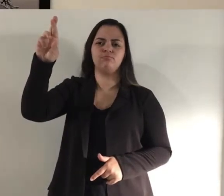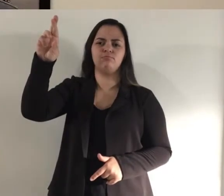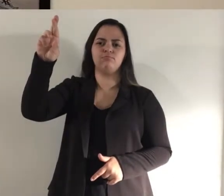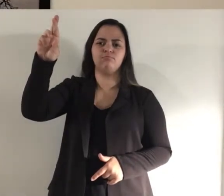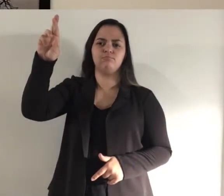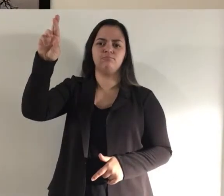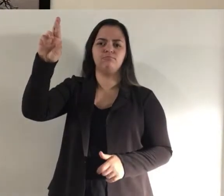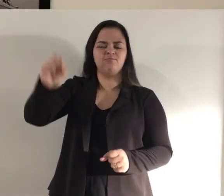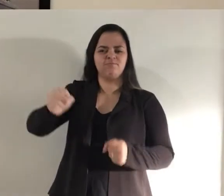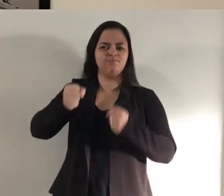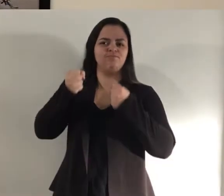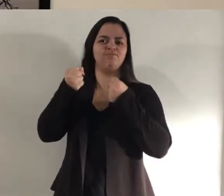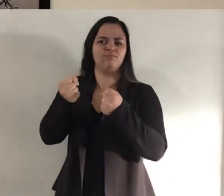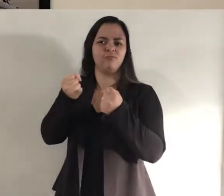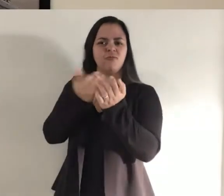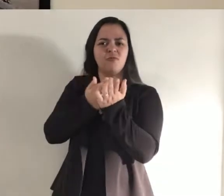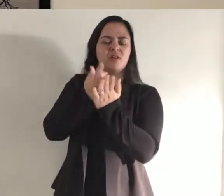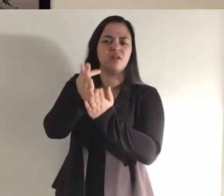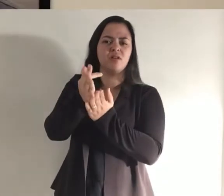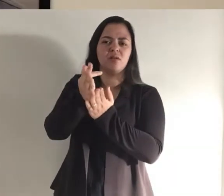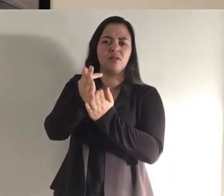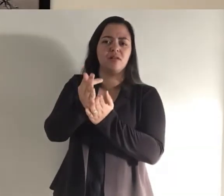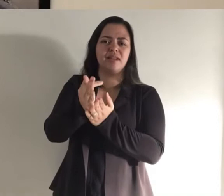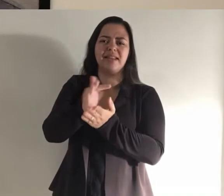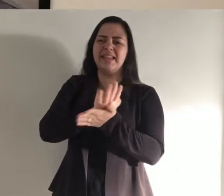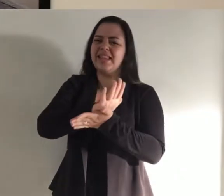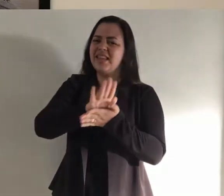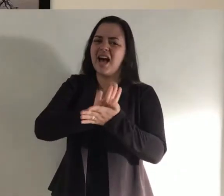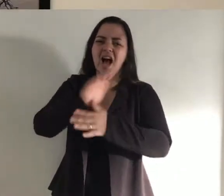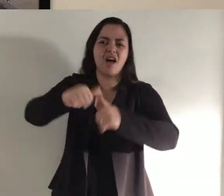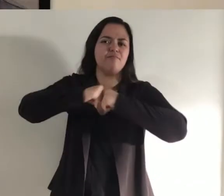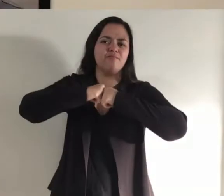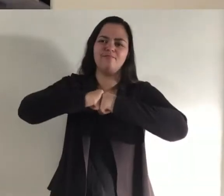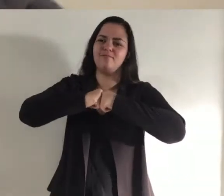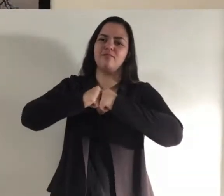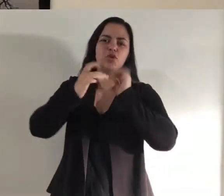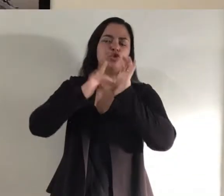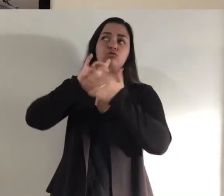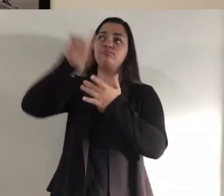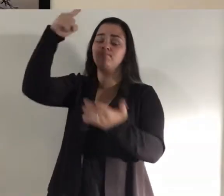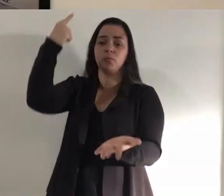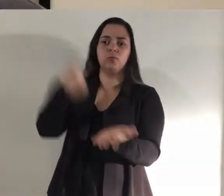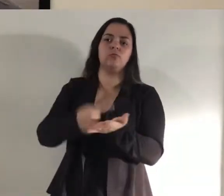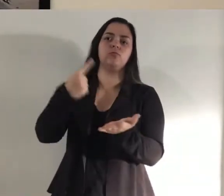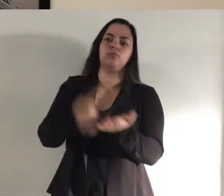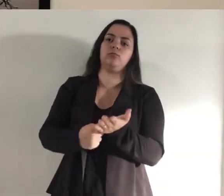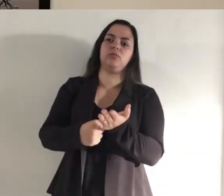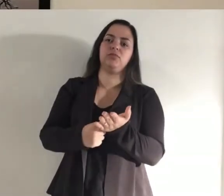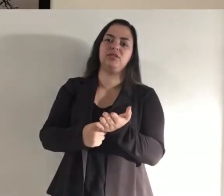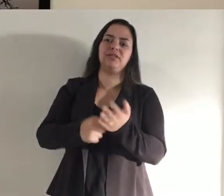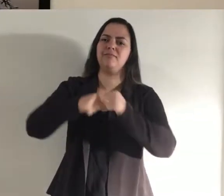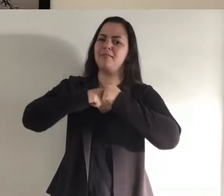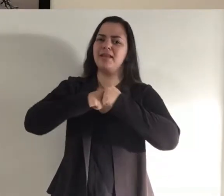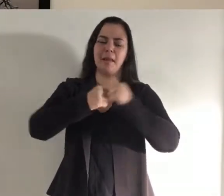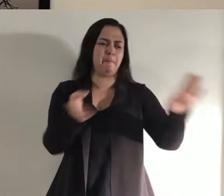ele nada, absolutamente nada impede de cumprir o seu propósito. Não há barreira, não há porta trancada,